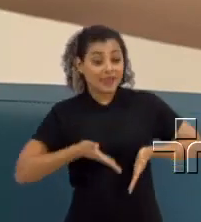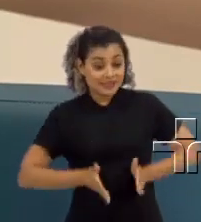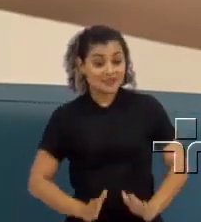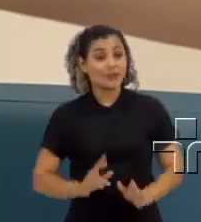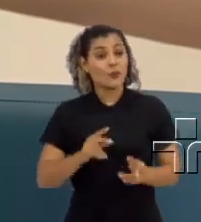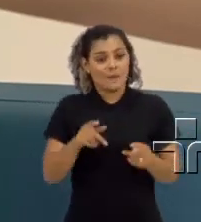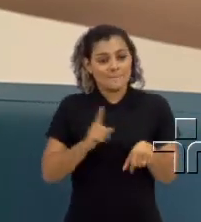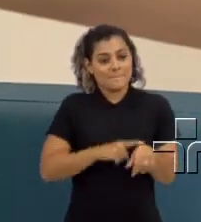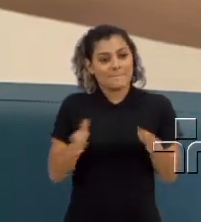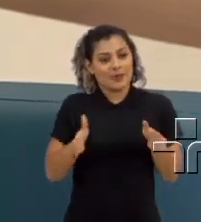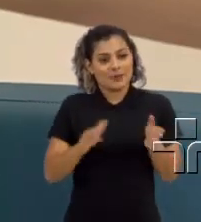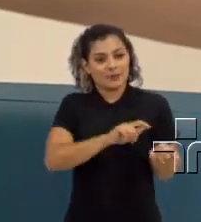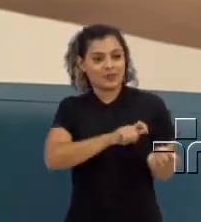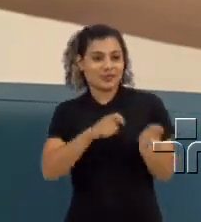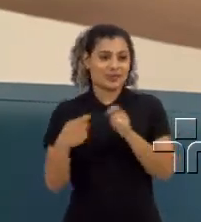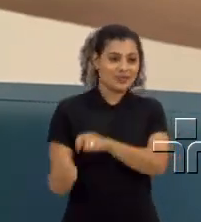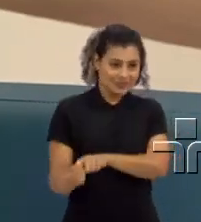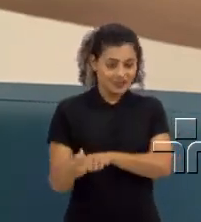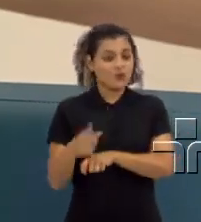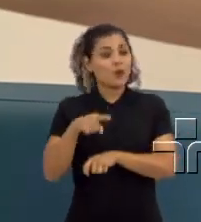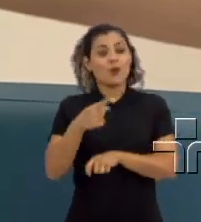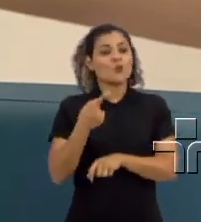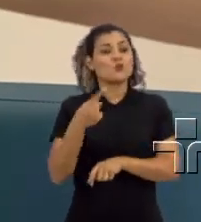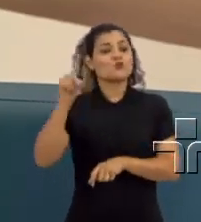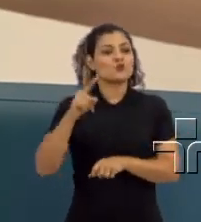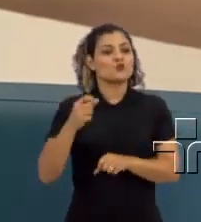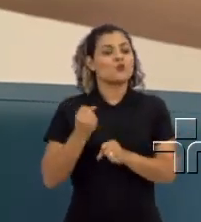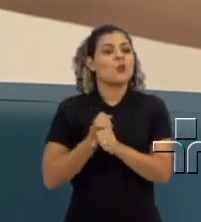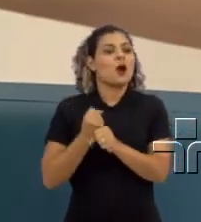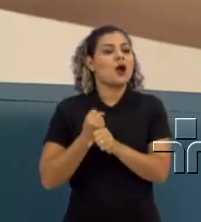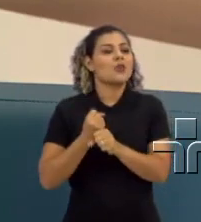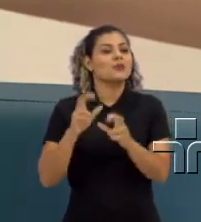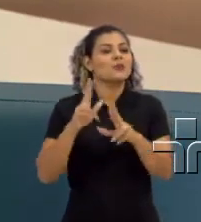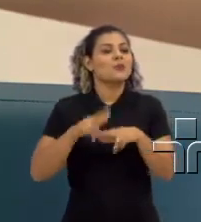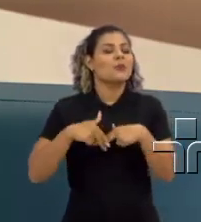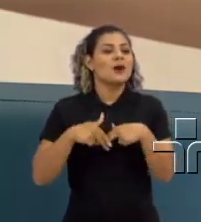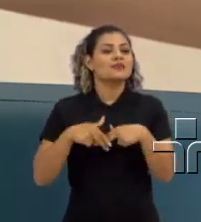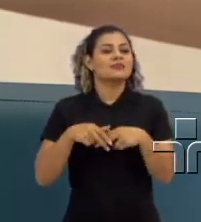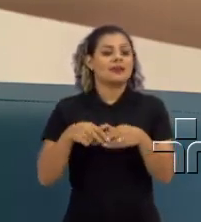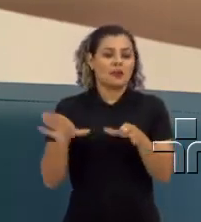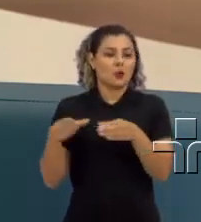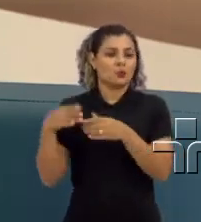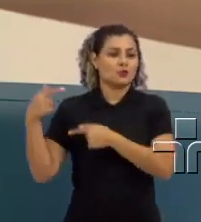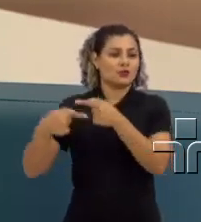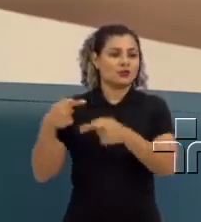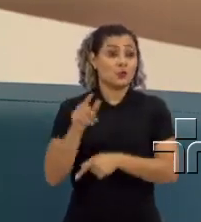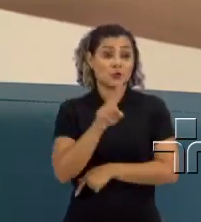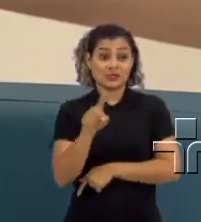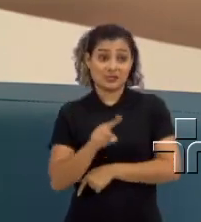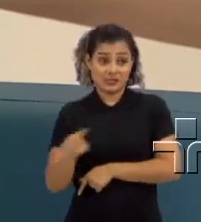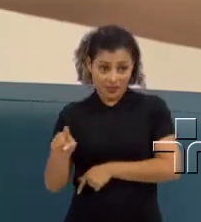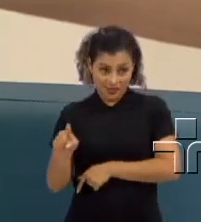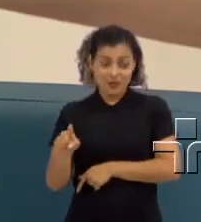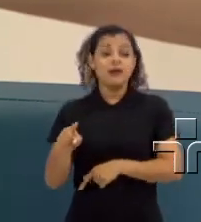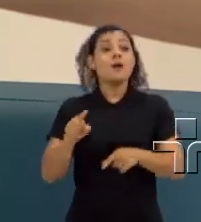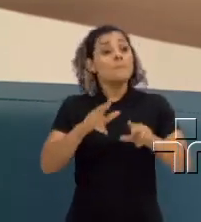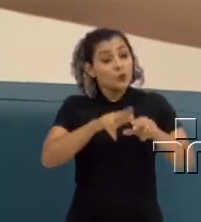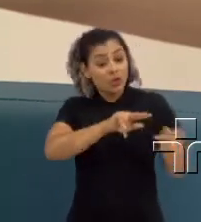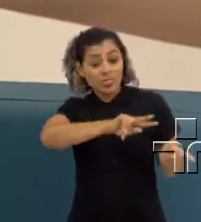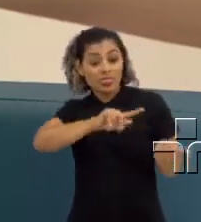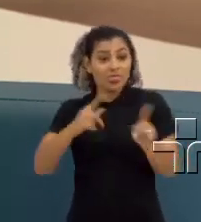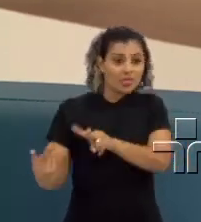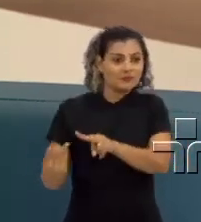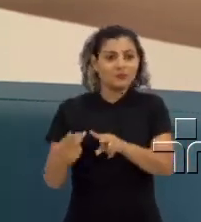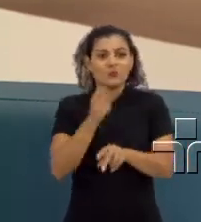de transição, né? Acho que ele nasceu no último ano aí da geração Z. Então, quem pegou essa transição não é